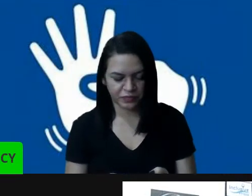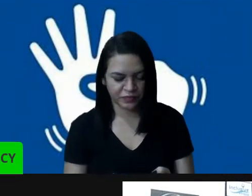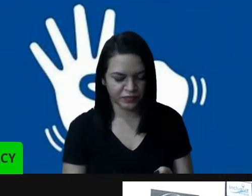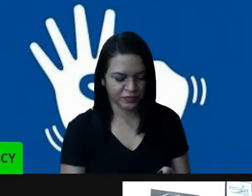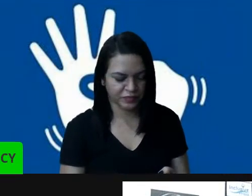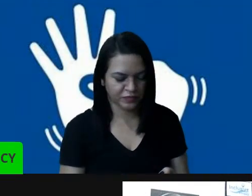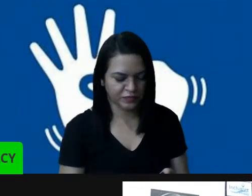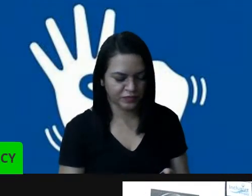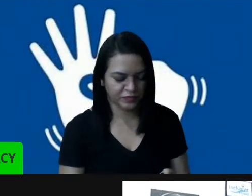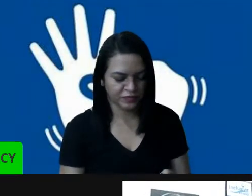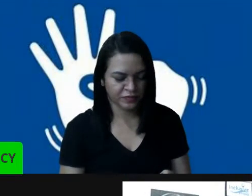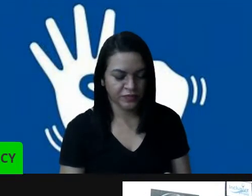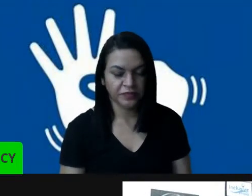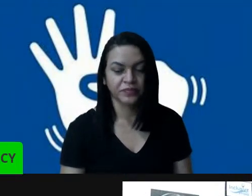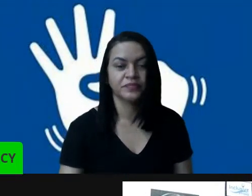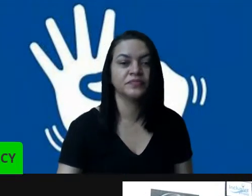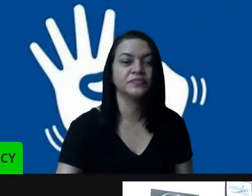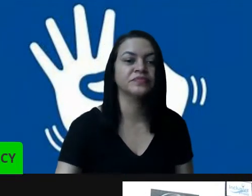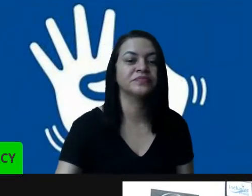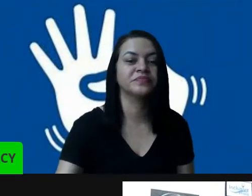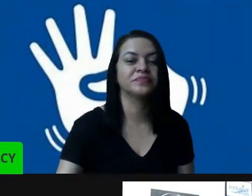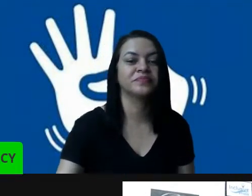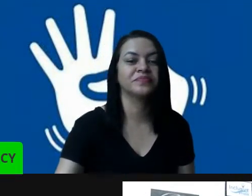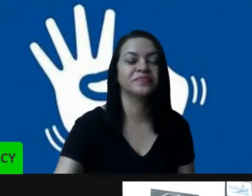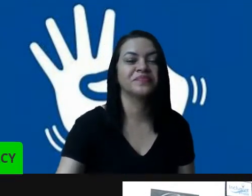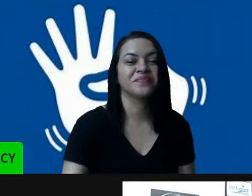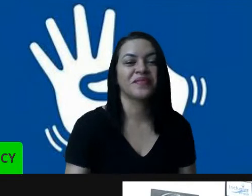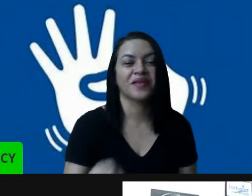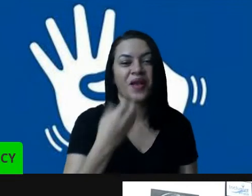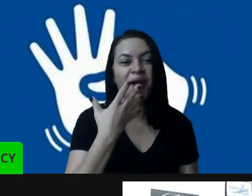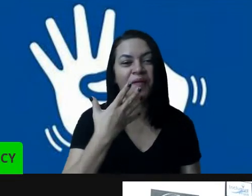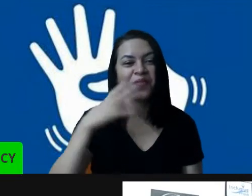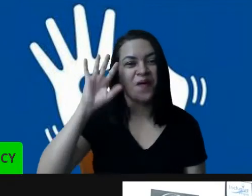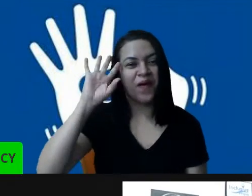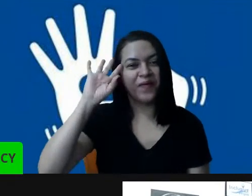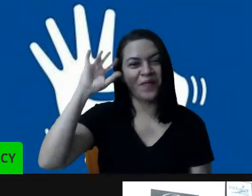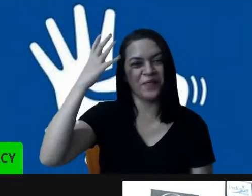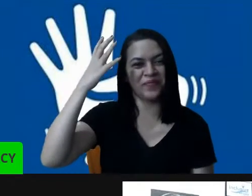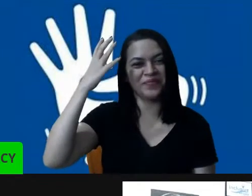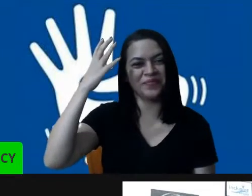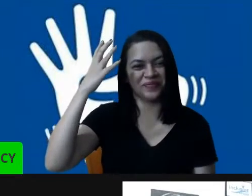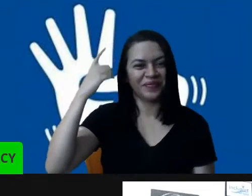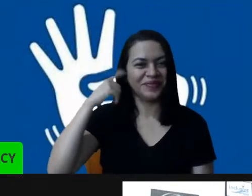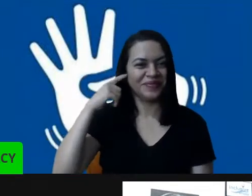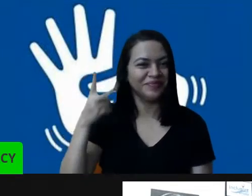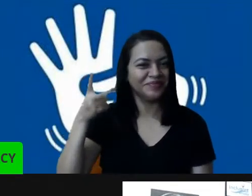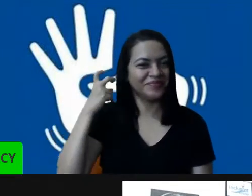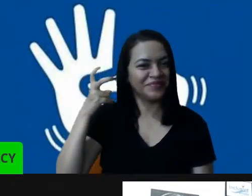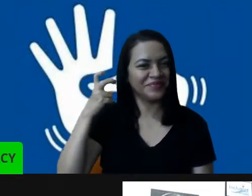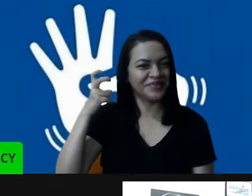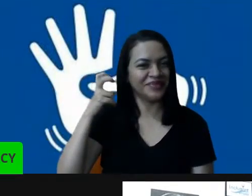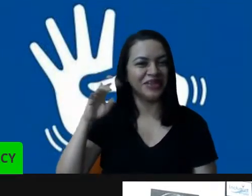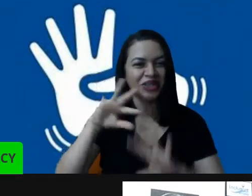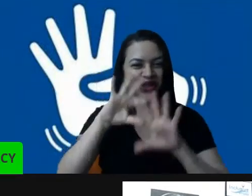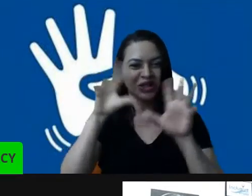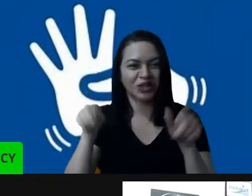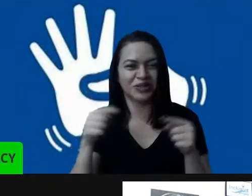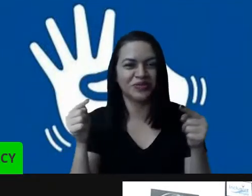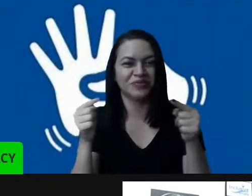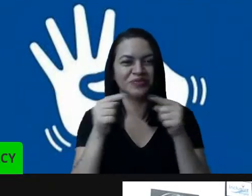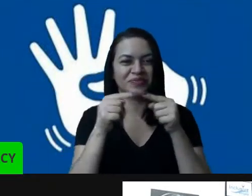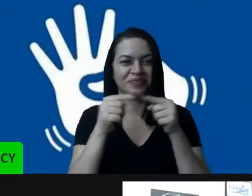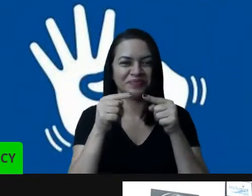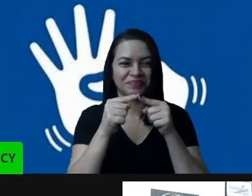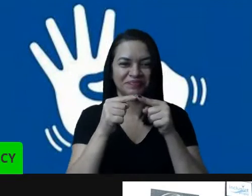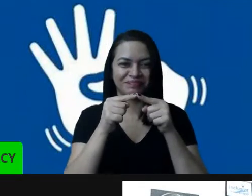Pronto. Então, isso é até bom Tudo acontecer, certo. né? Tem tudo a ver com a nosso tema. É, exatamente. A gente vai se